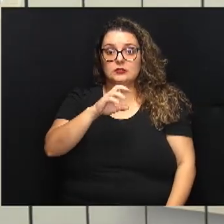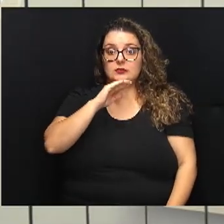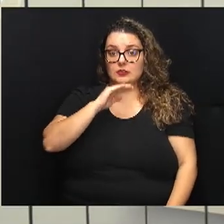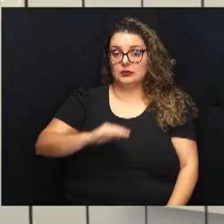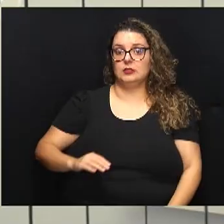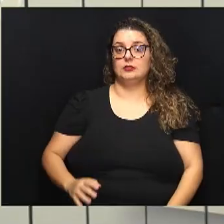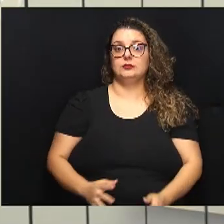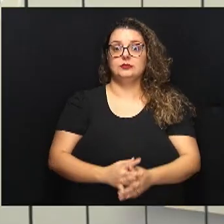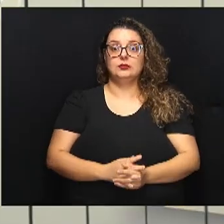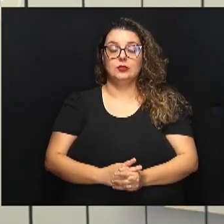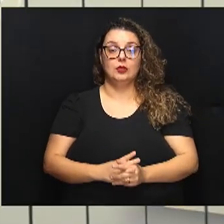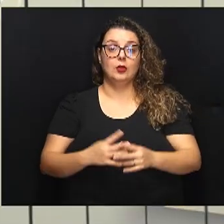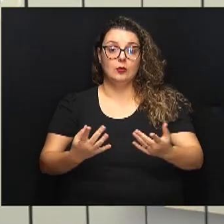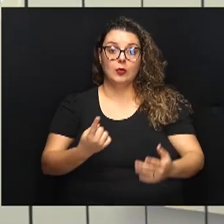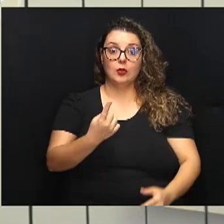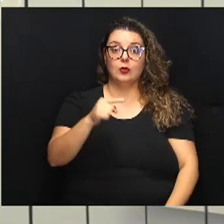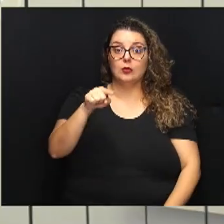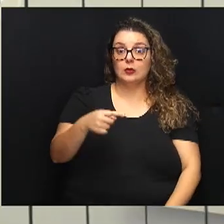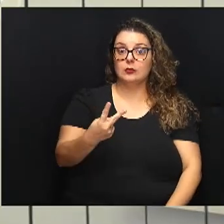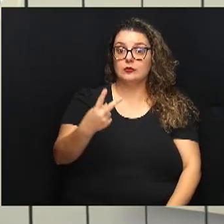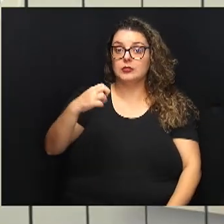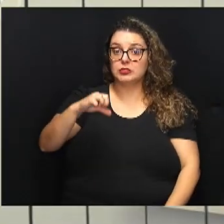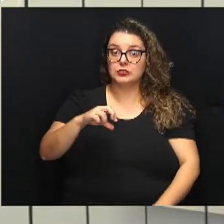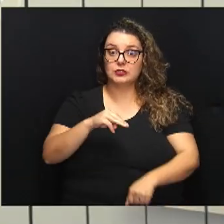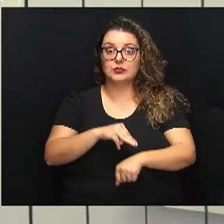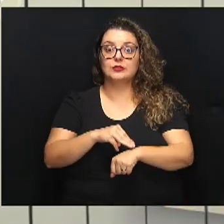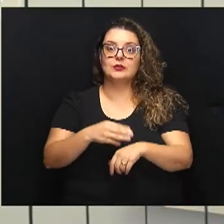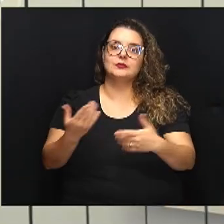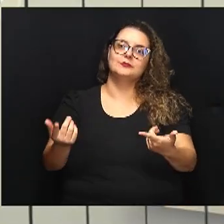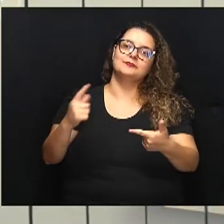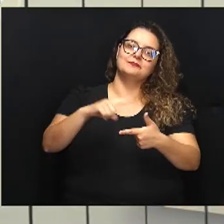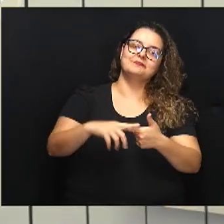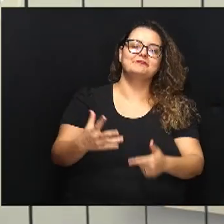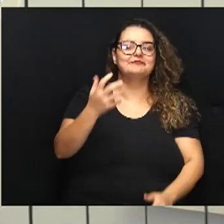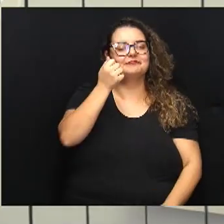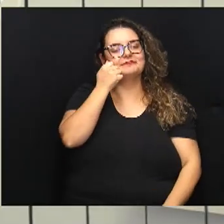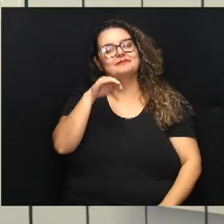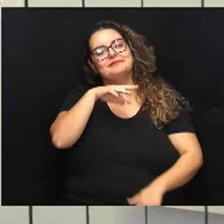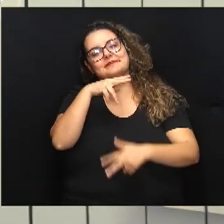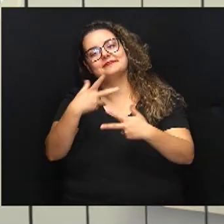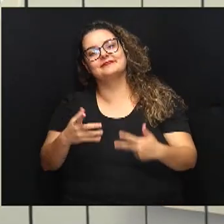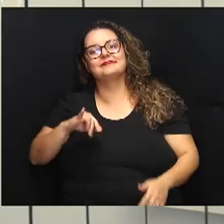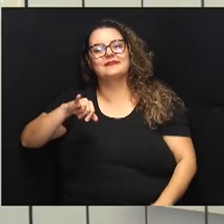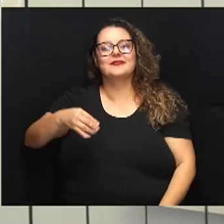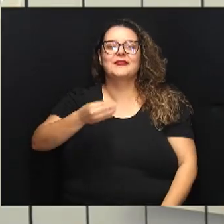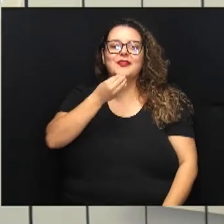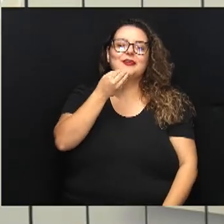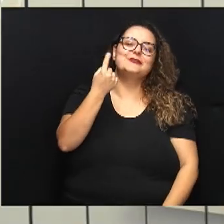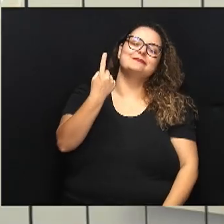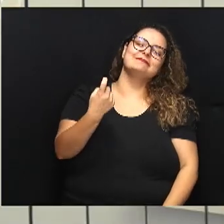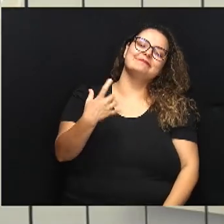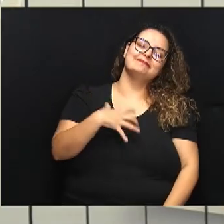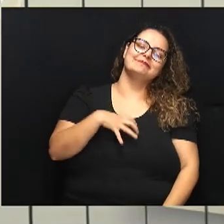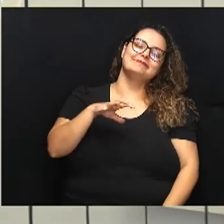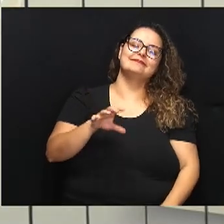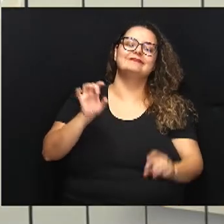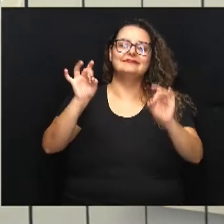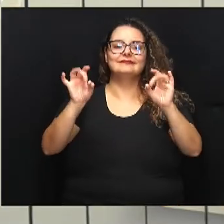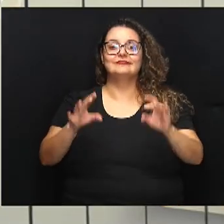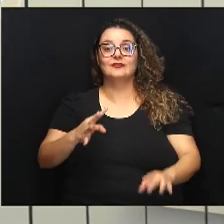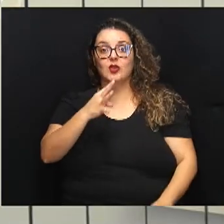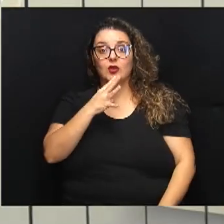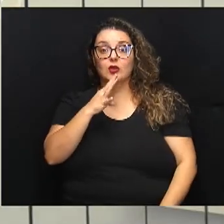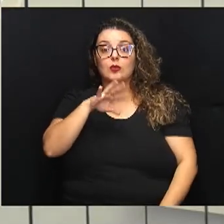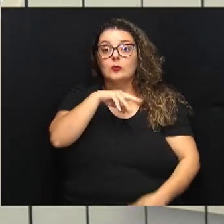tarde. Bom, 1h mais 29 minutos, o quadro Adote um Bichinho, uma oportunidade única para você conhecer